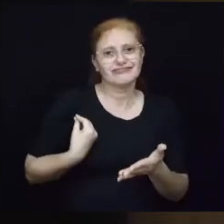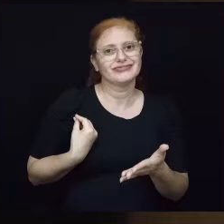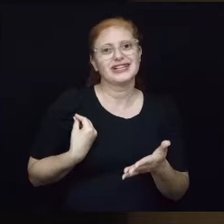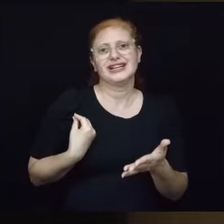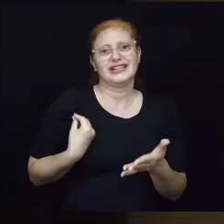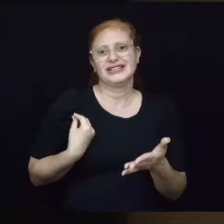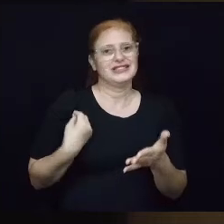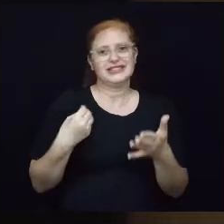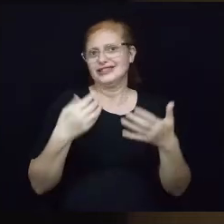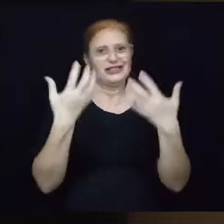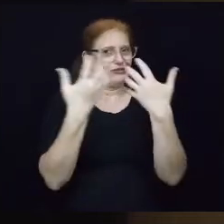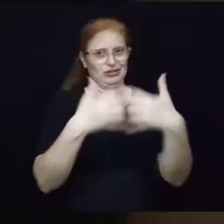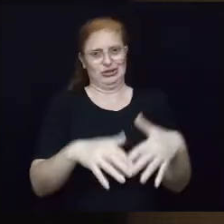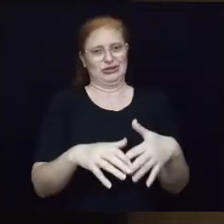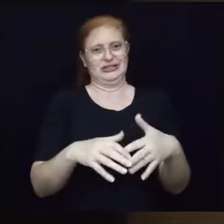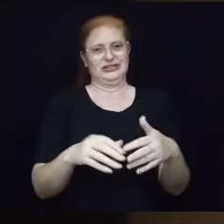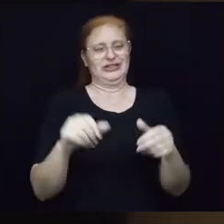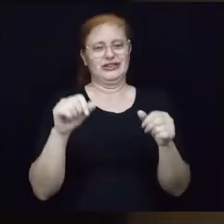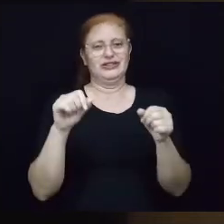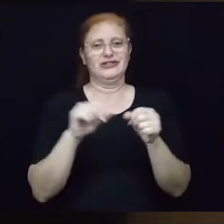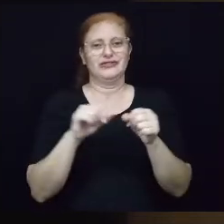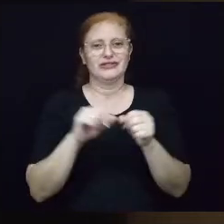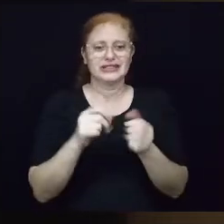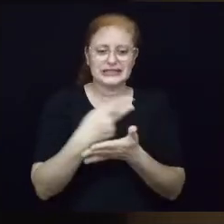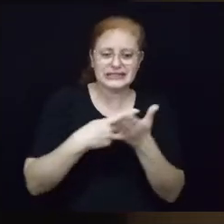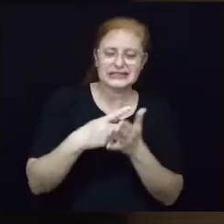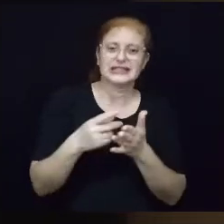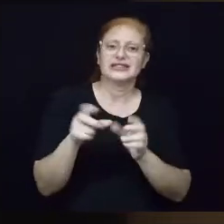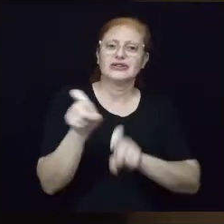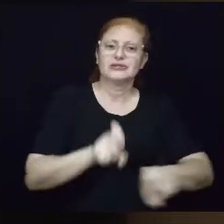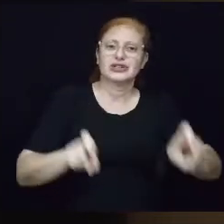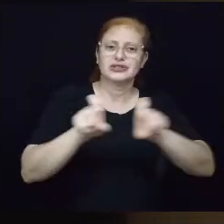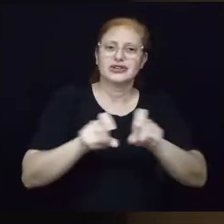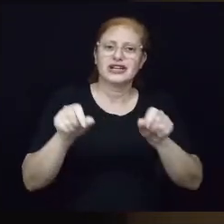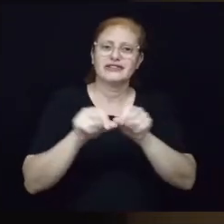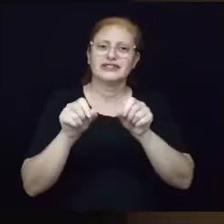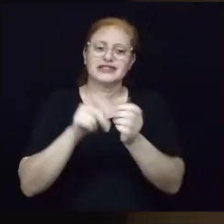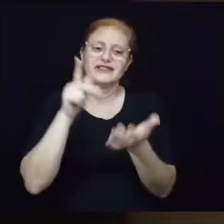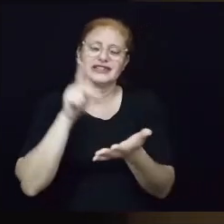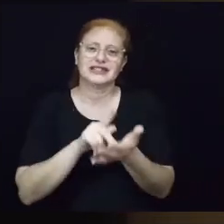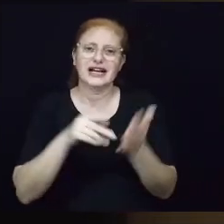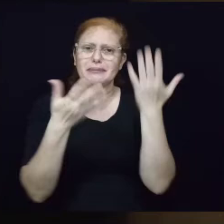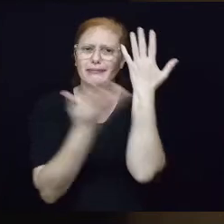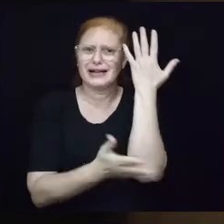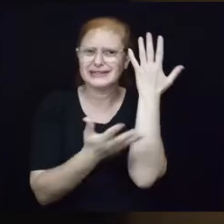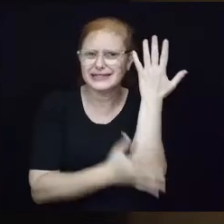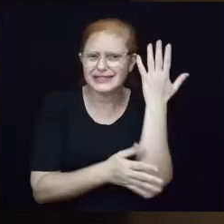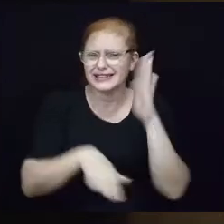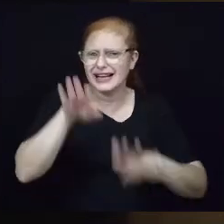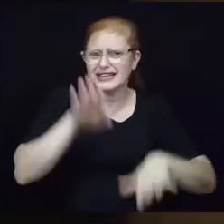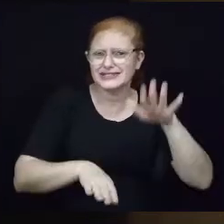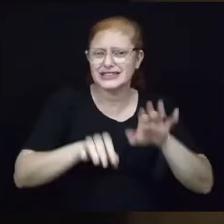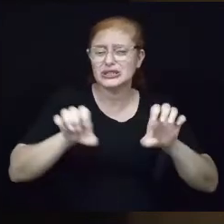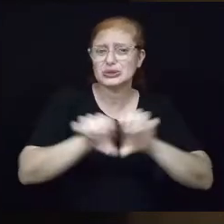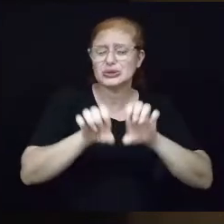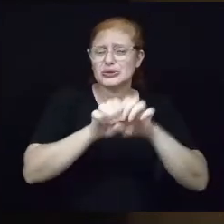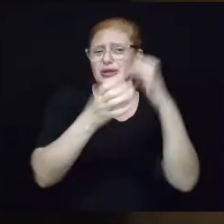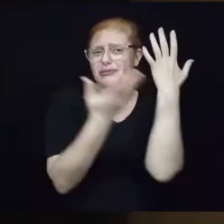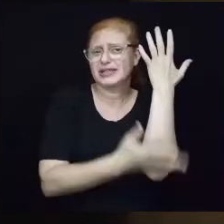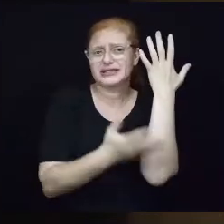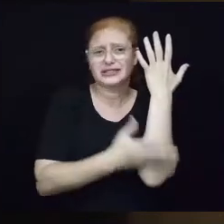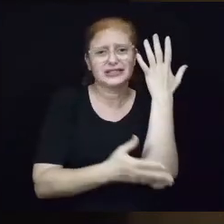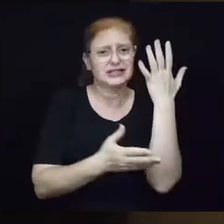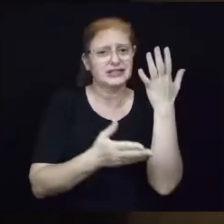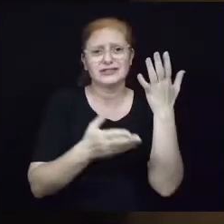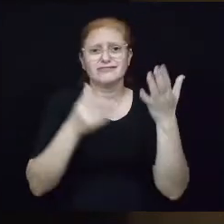Então, teve uma série de peças também que eu modelava lá no computador, mas quando caía no mundo real, na madeira, às vezes a estrutura de madeira